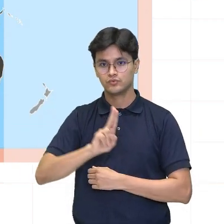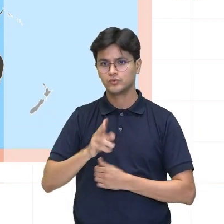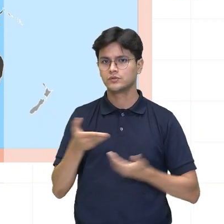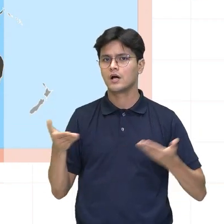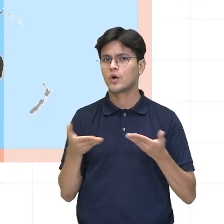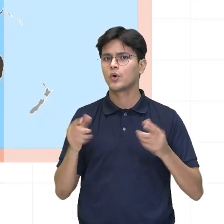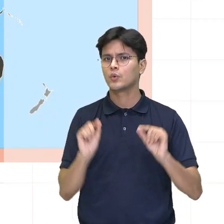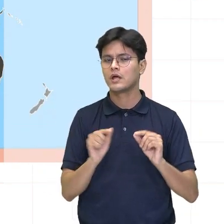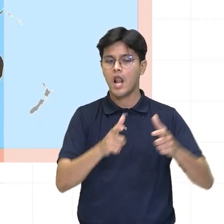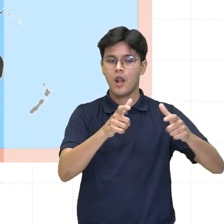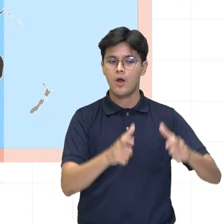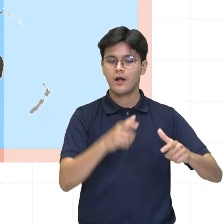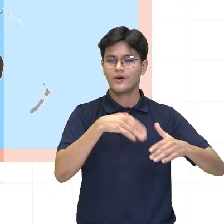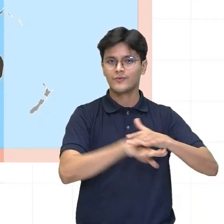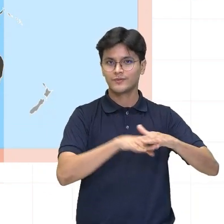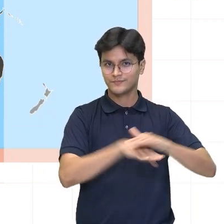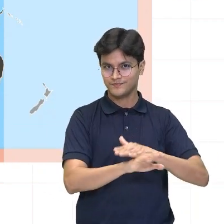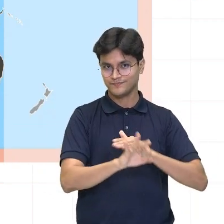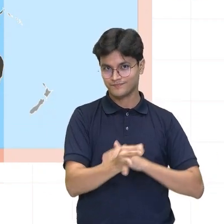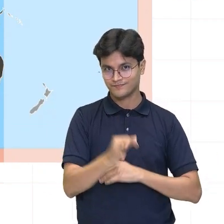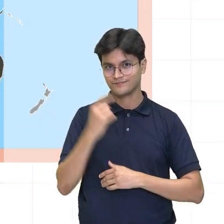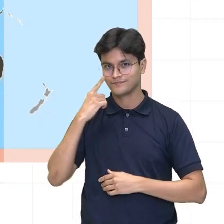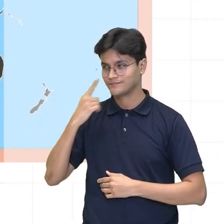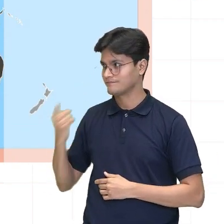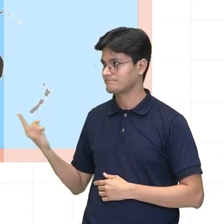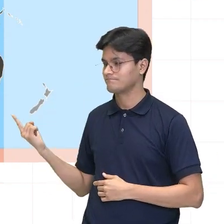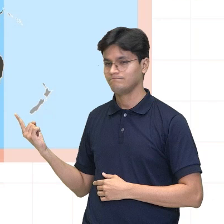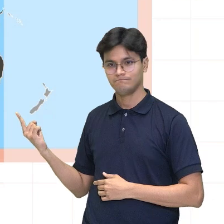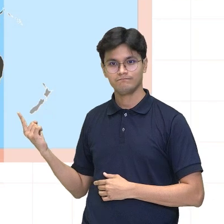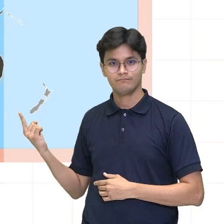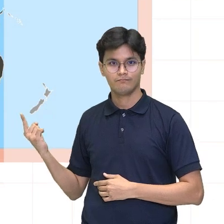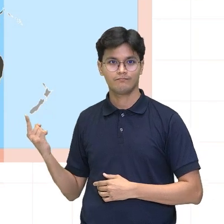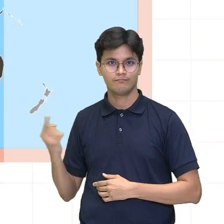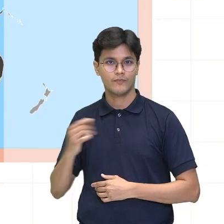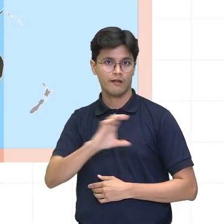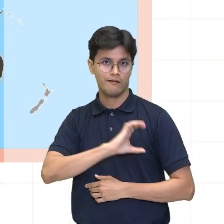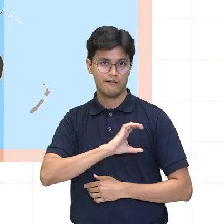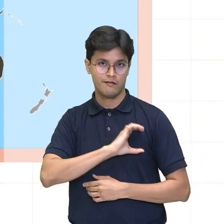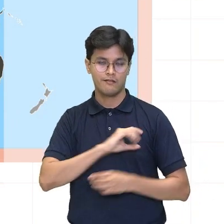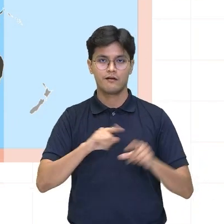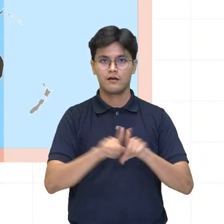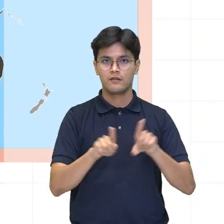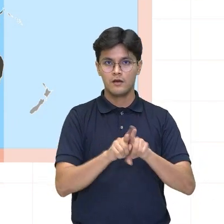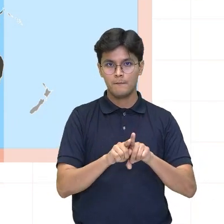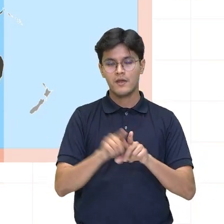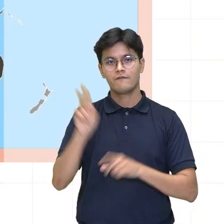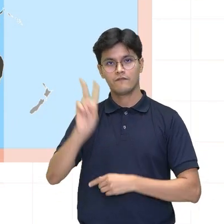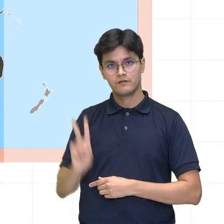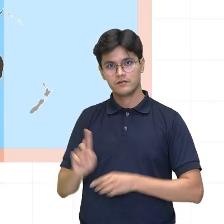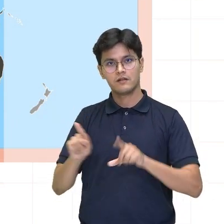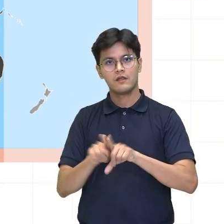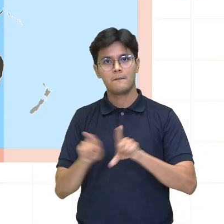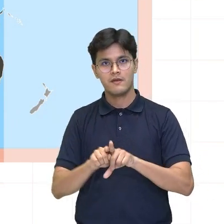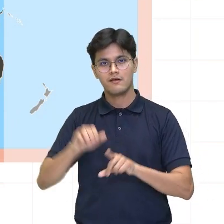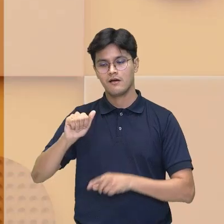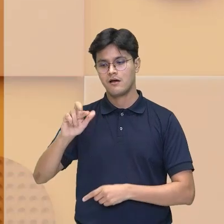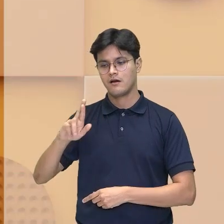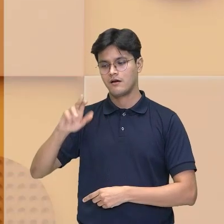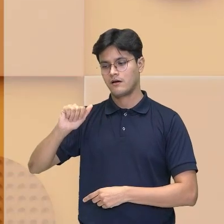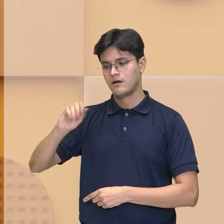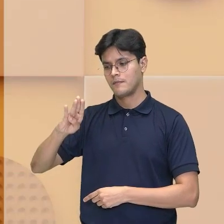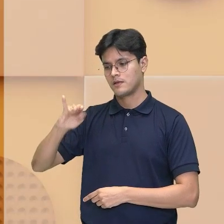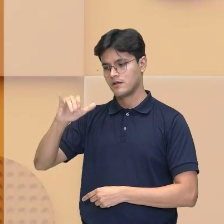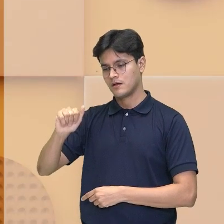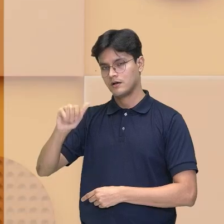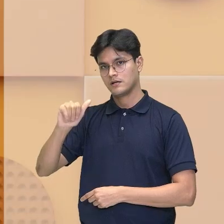reservas, né? Aí nesses países em destaque, né? Canadá, Venezuela e Arábia Saudita, tá bom? Então, essas são as